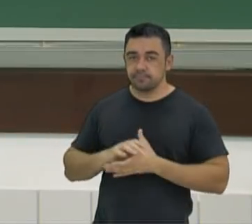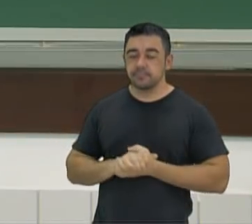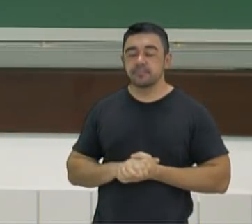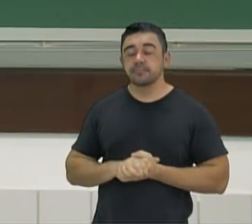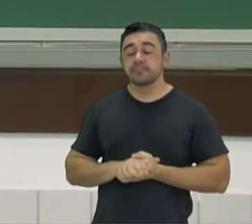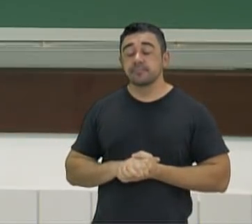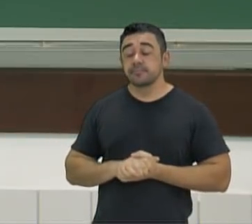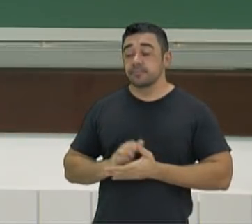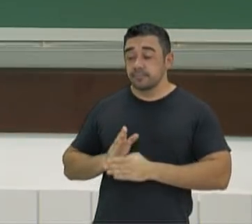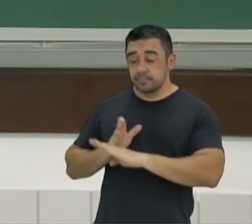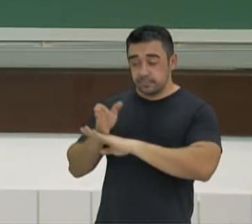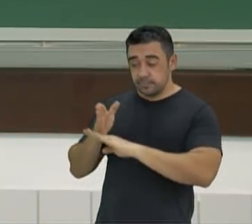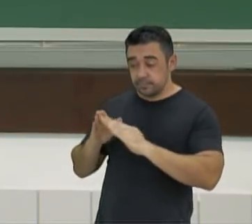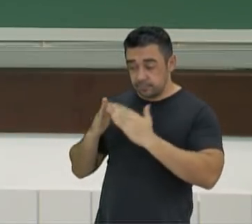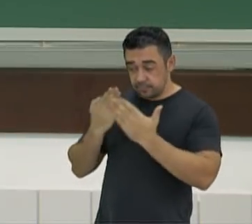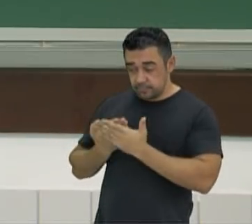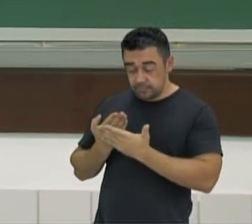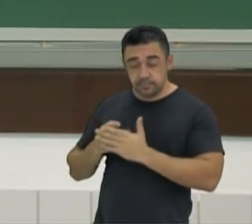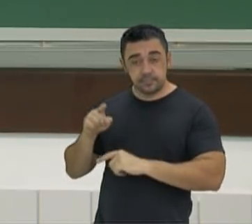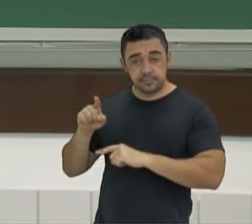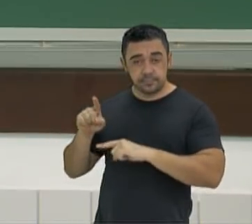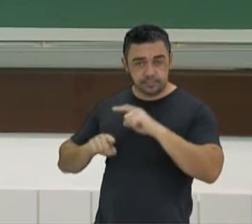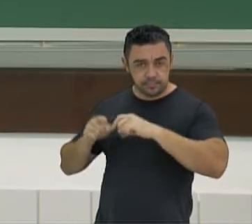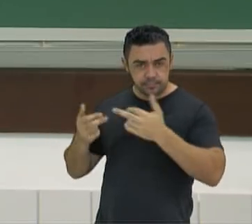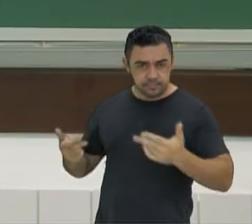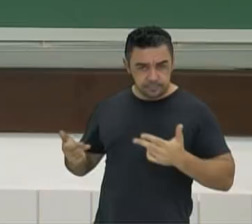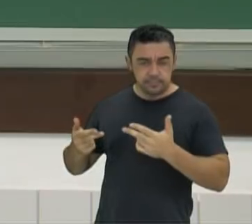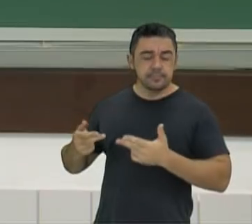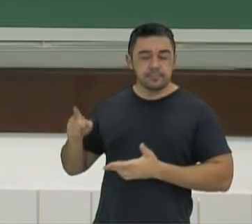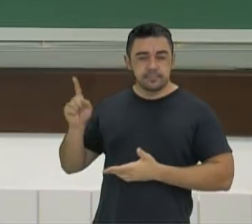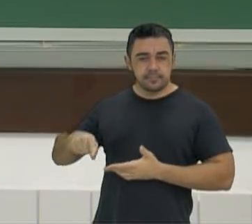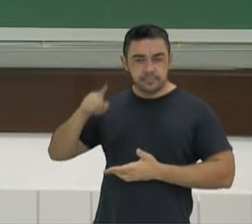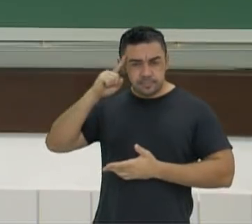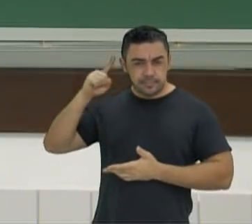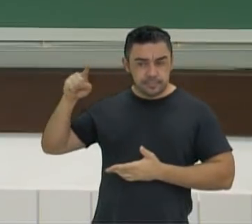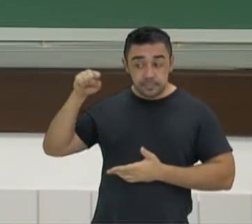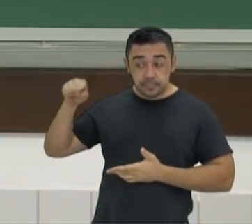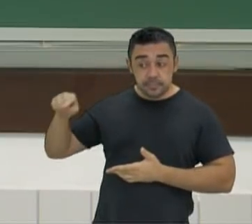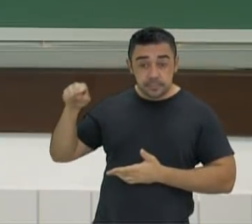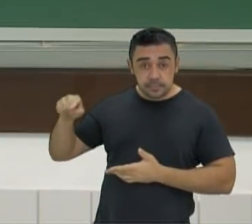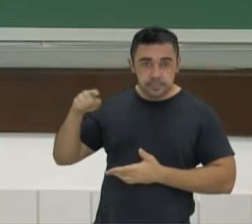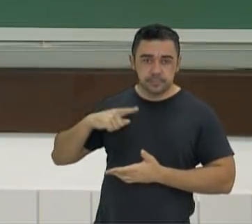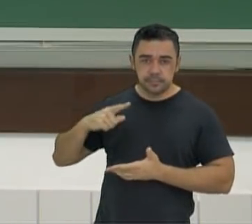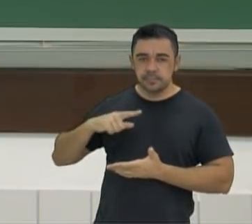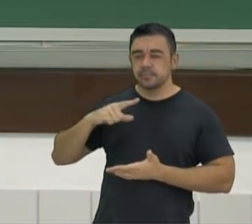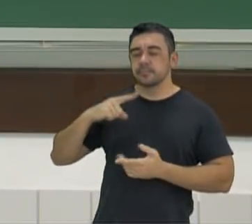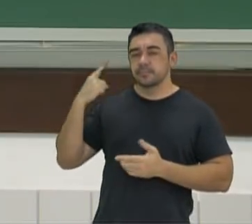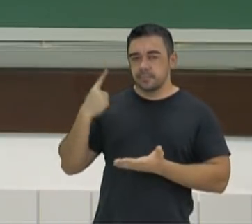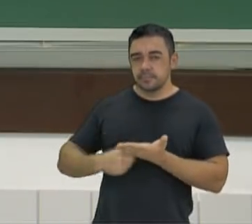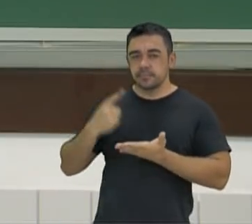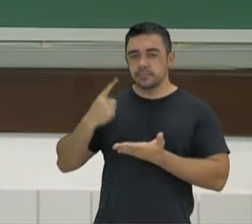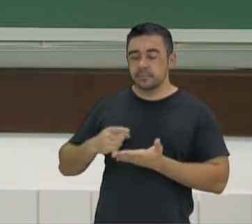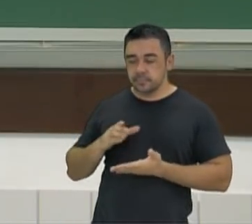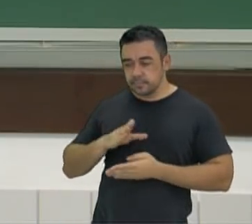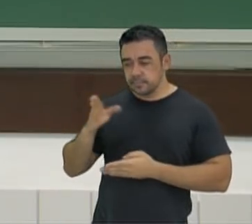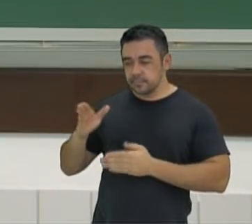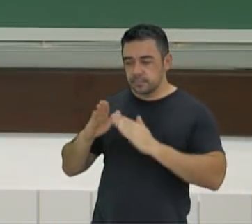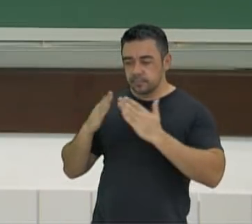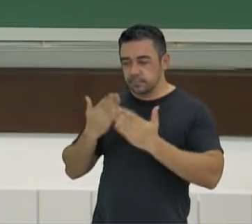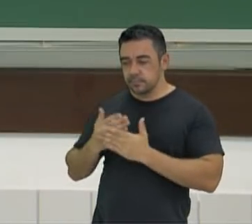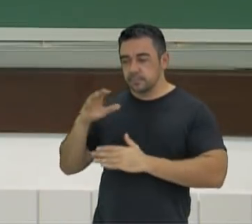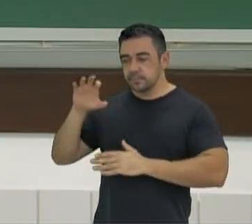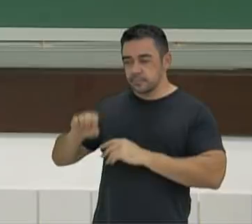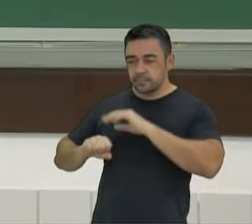né? Precisa pegar as atividades aonde? Vê o dia que a sua escola agendar, vocês vão lá na escola, buscam